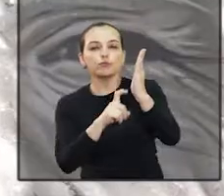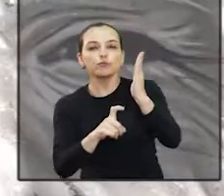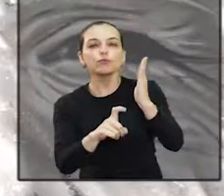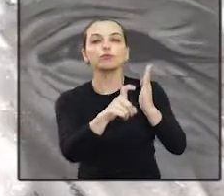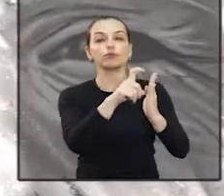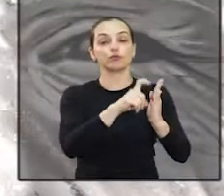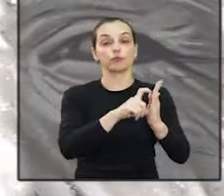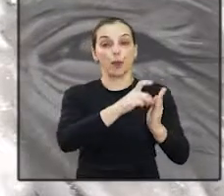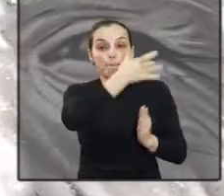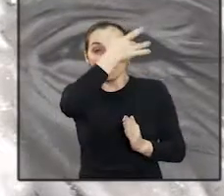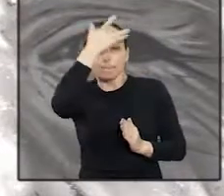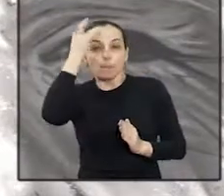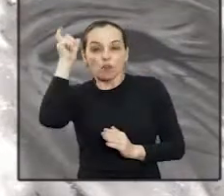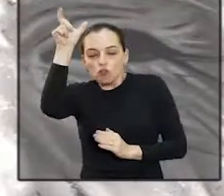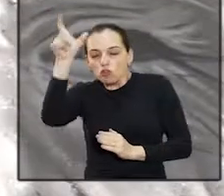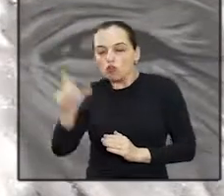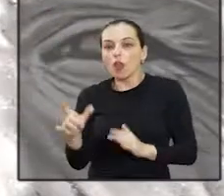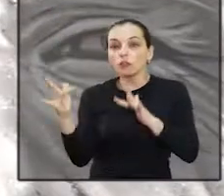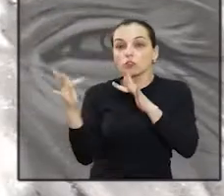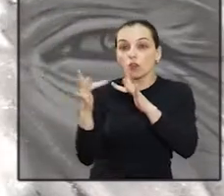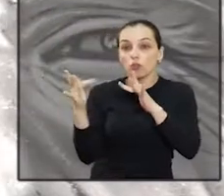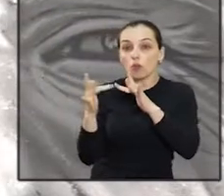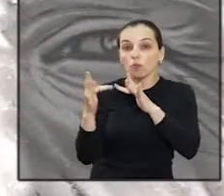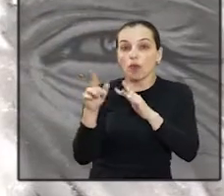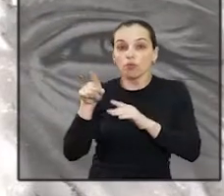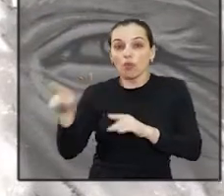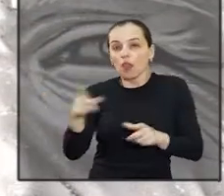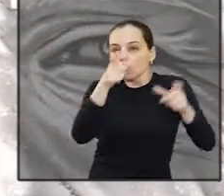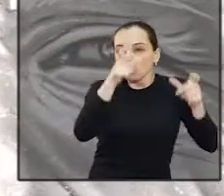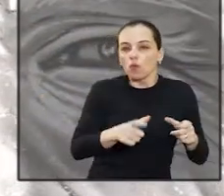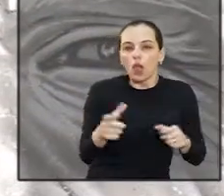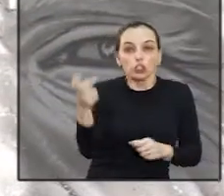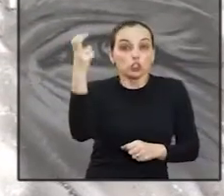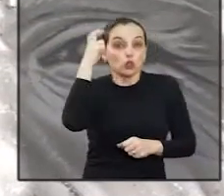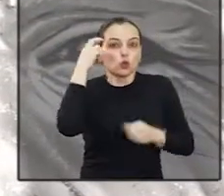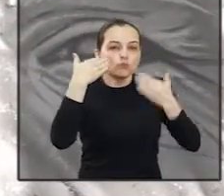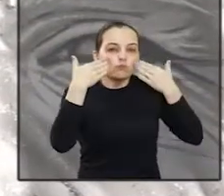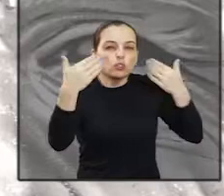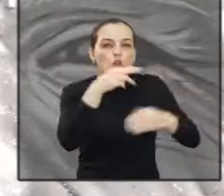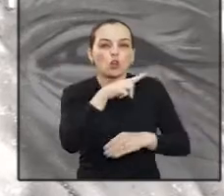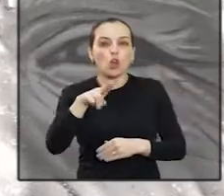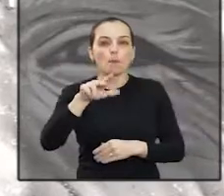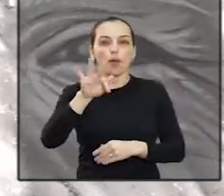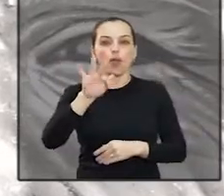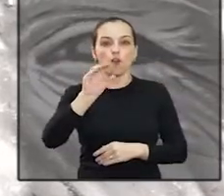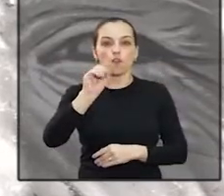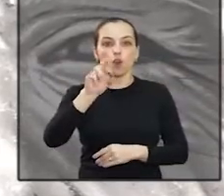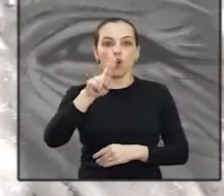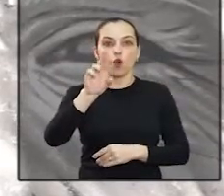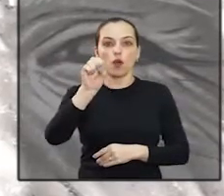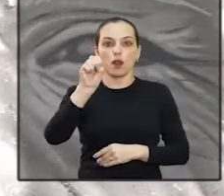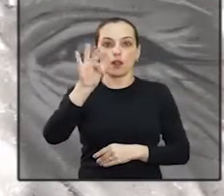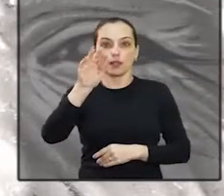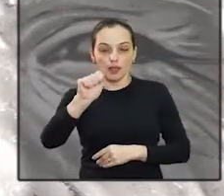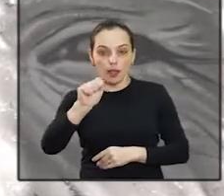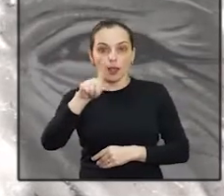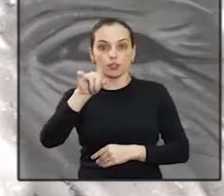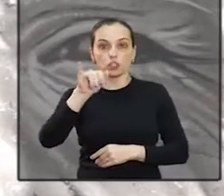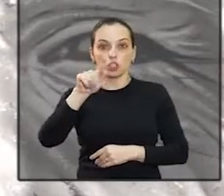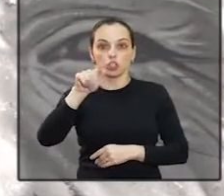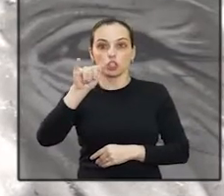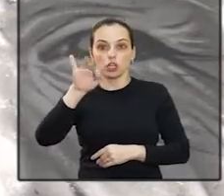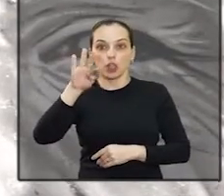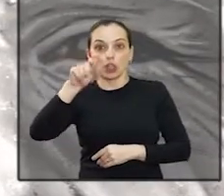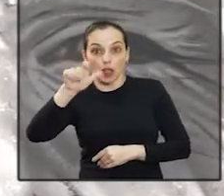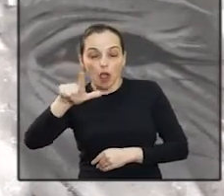aí, nessa ida, eu fiz um contato com uma pessoa que estava abrindo um centro cultural lá, nessa mesma cidade. E ela me